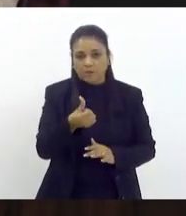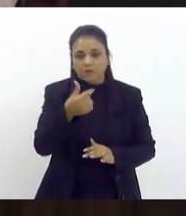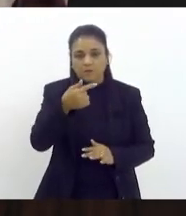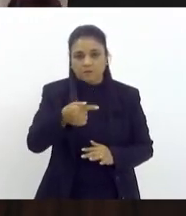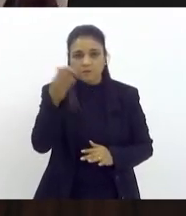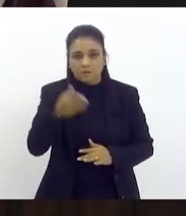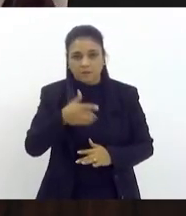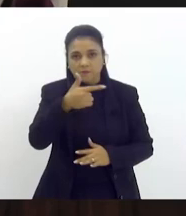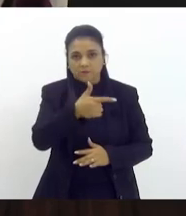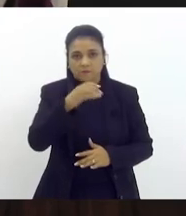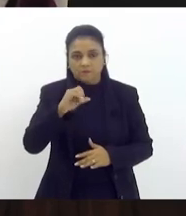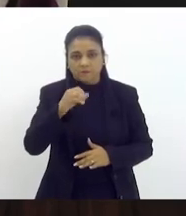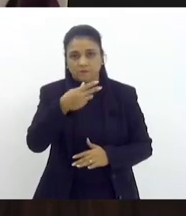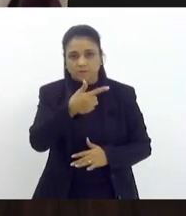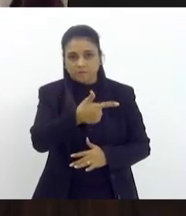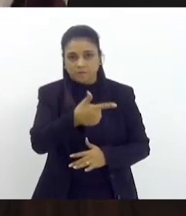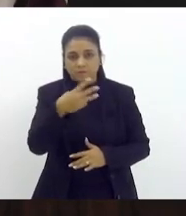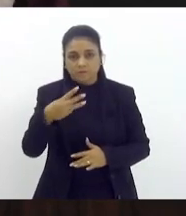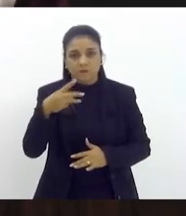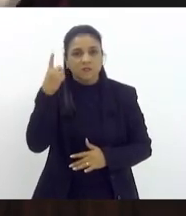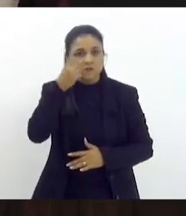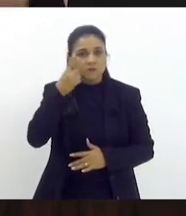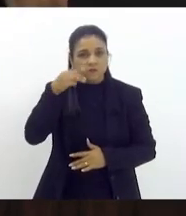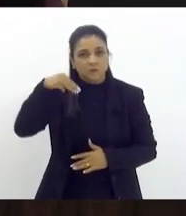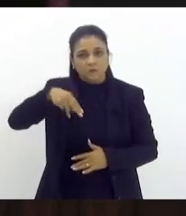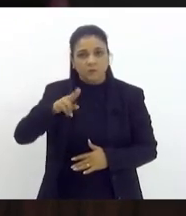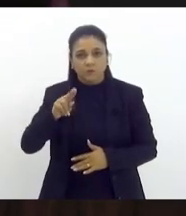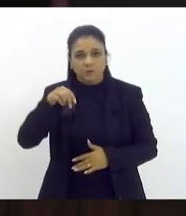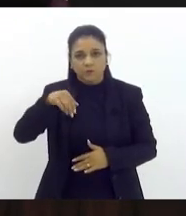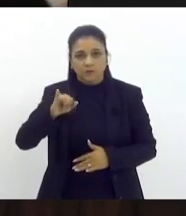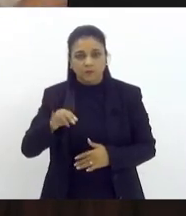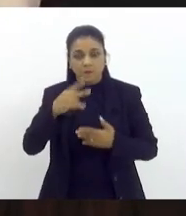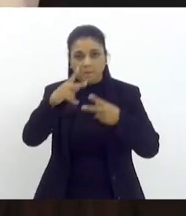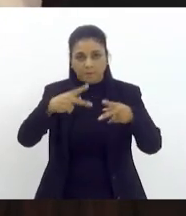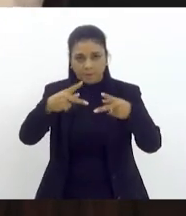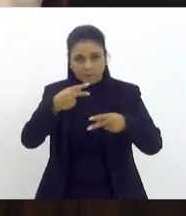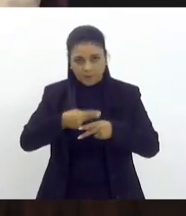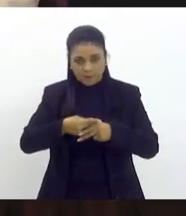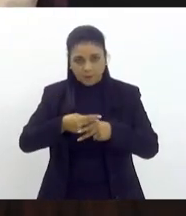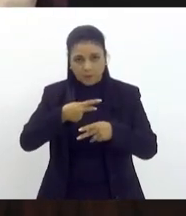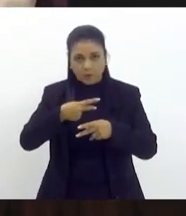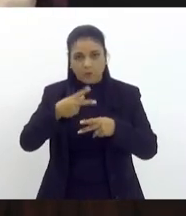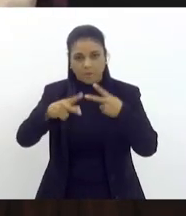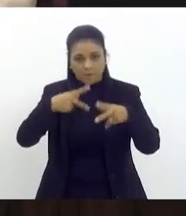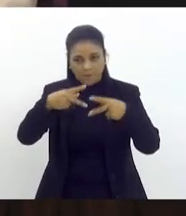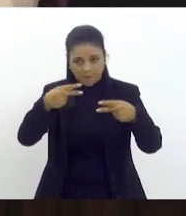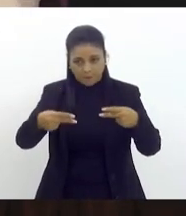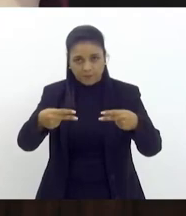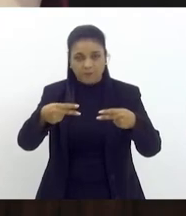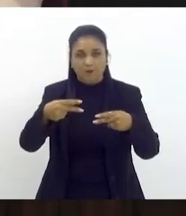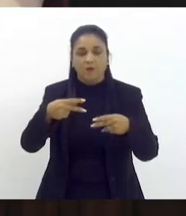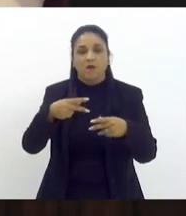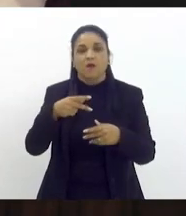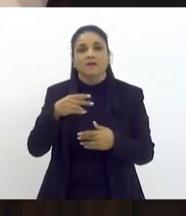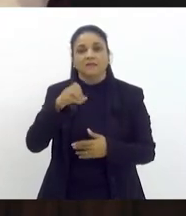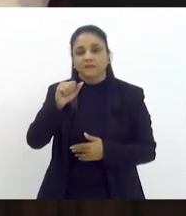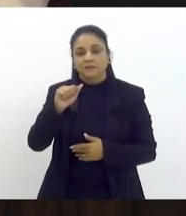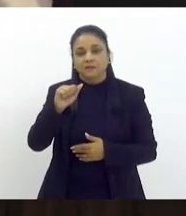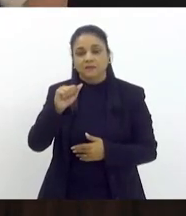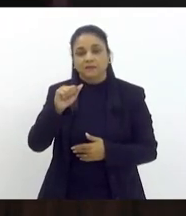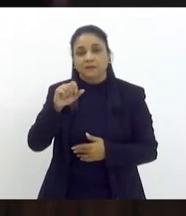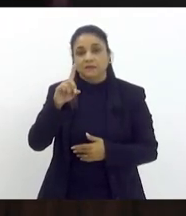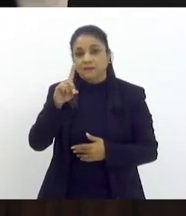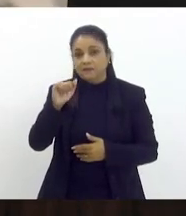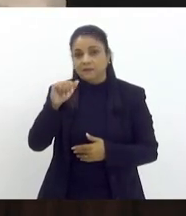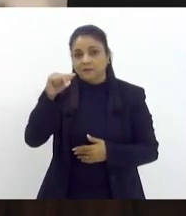2023 de autoria do deputado munir Neto que concede o prêmio Dandara a Zezé Mota pendendo de